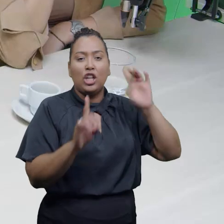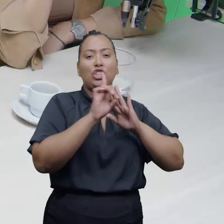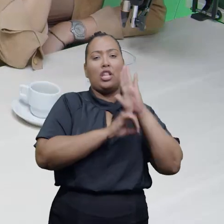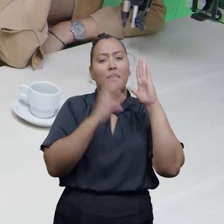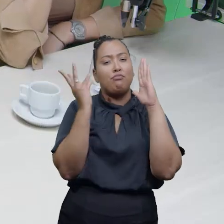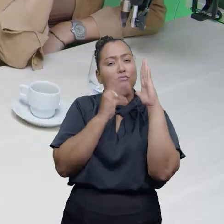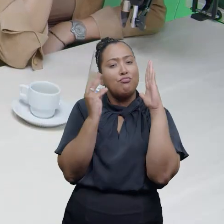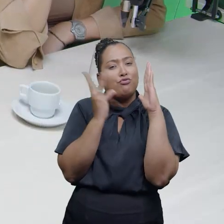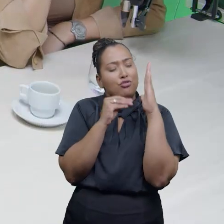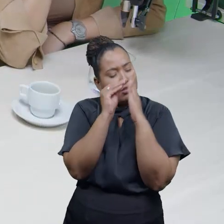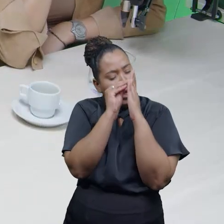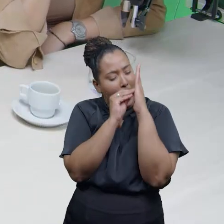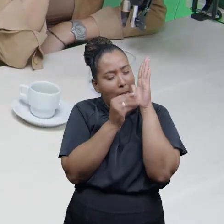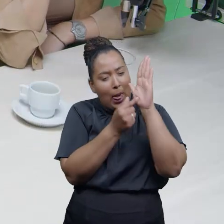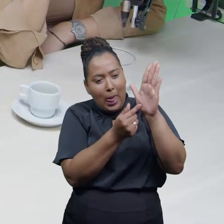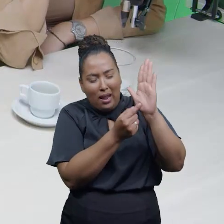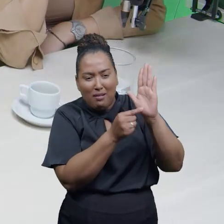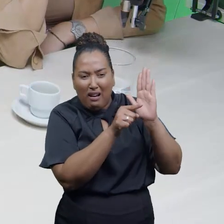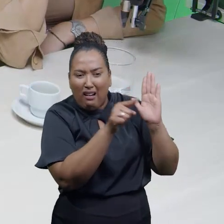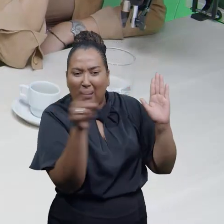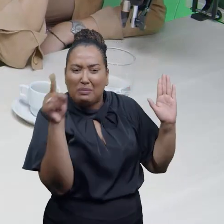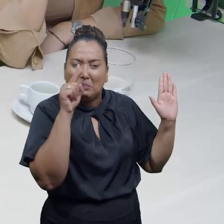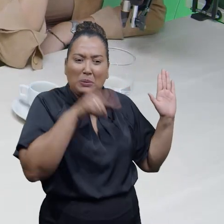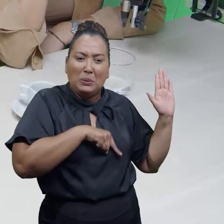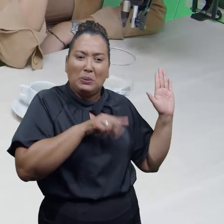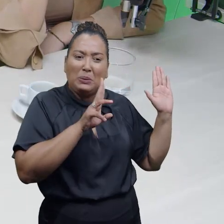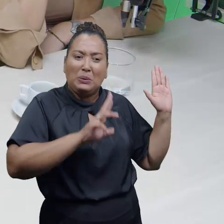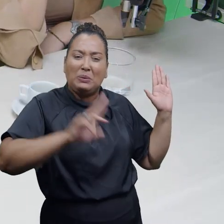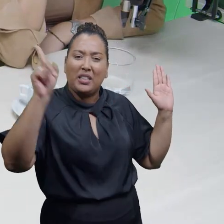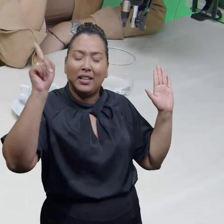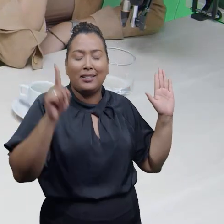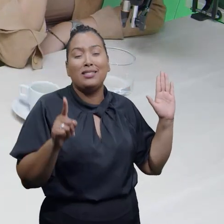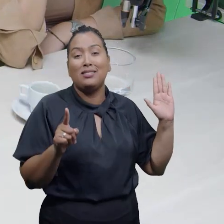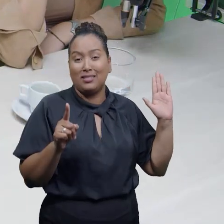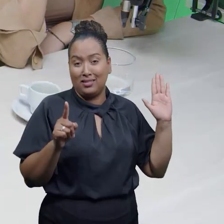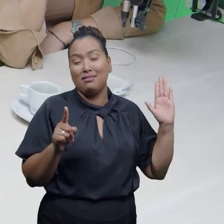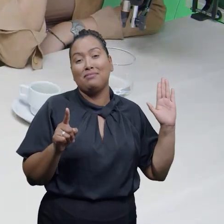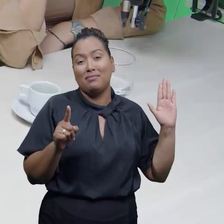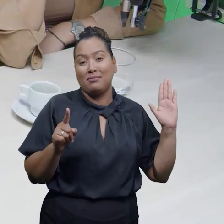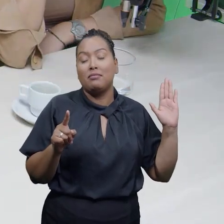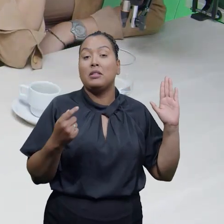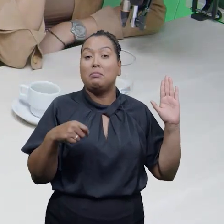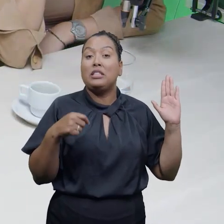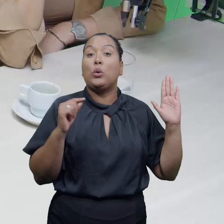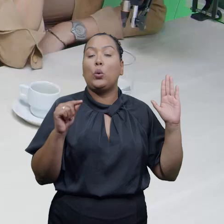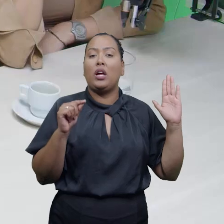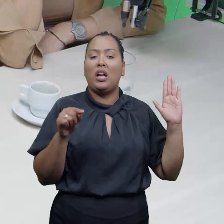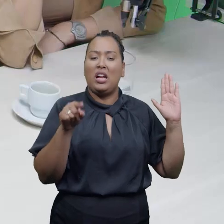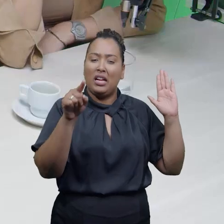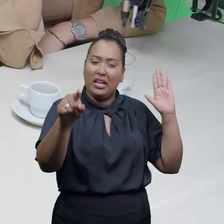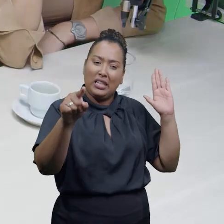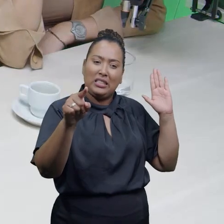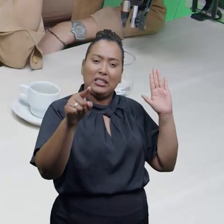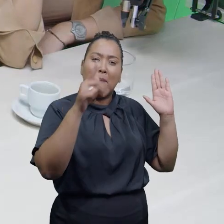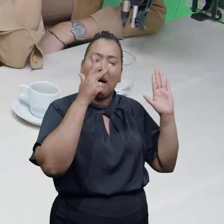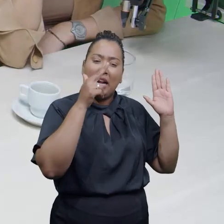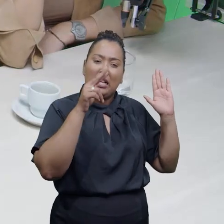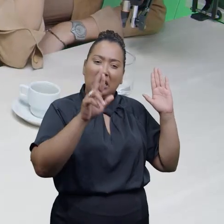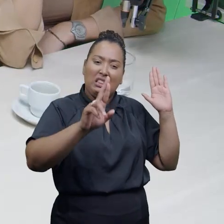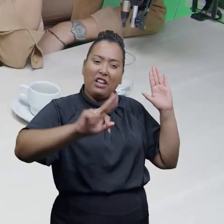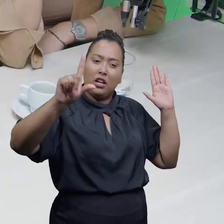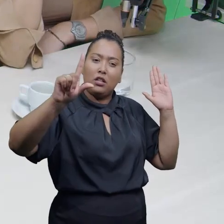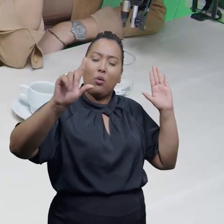os direitos que estão na Constituição e aquilo que nós nos deparamos na realidade. Então, a nossa missão é tentar